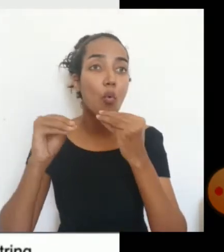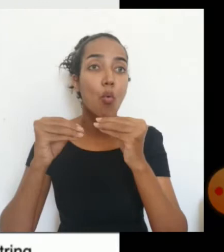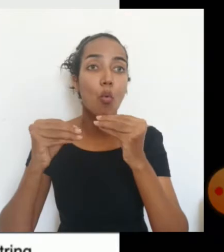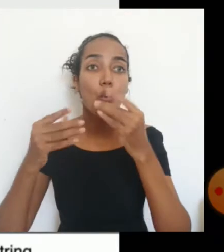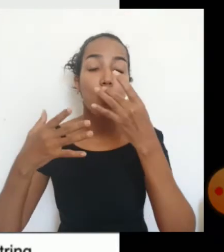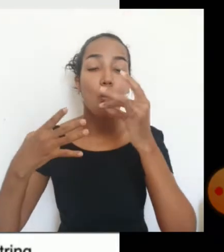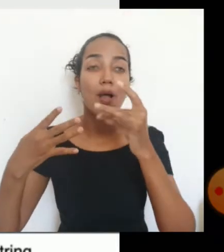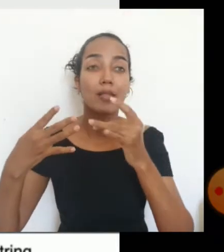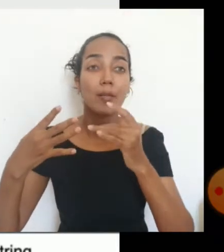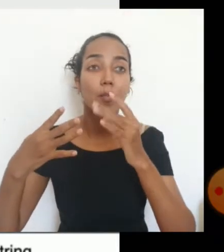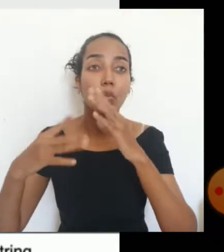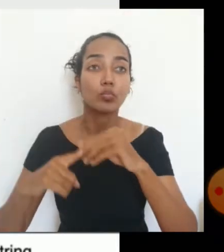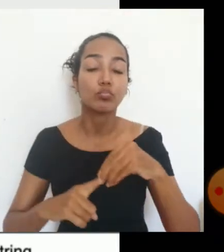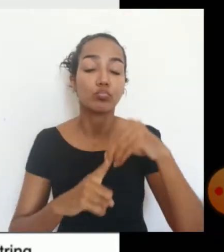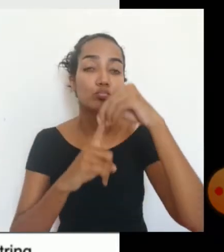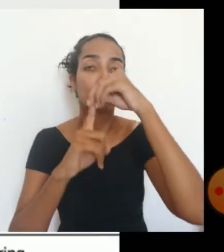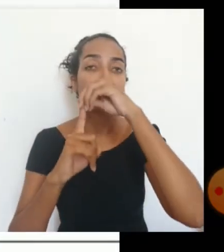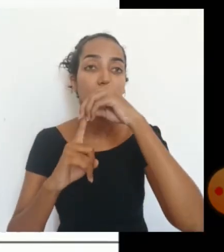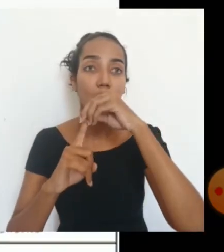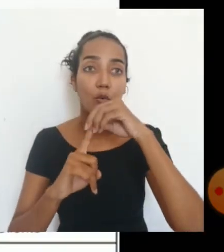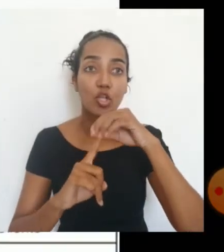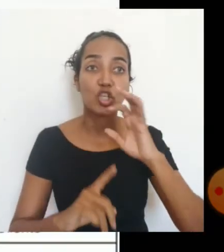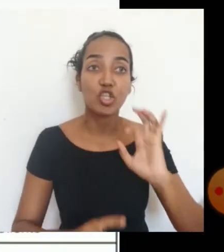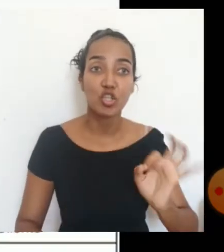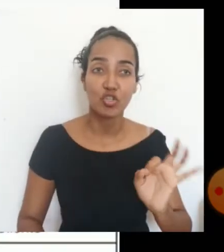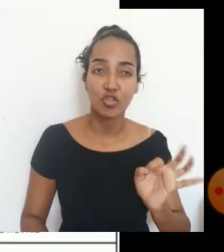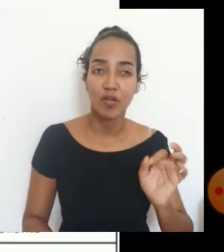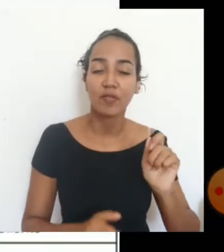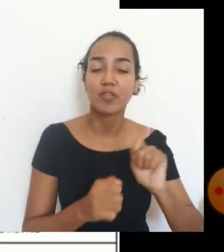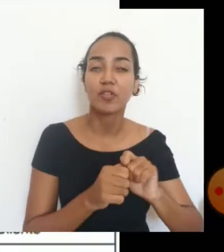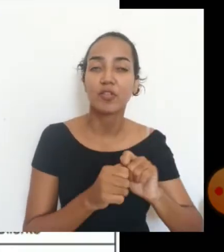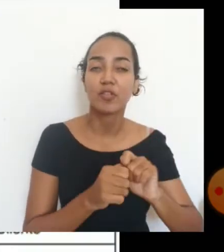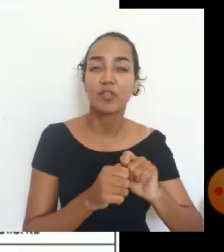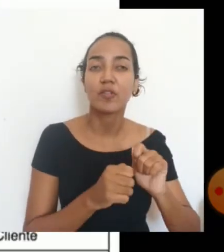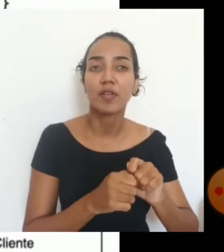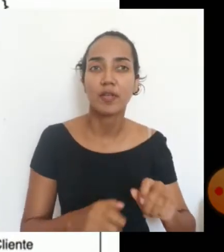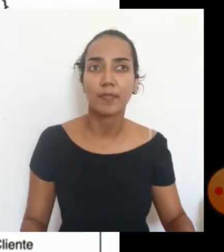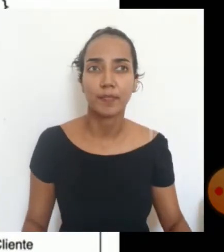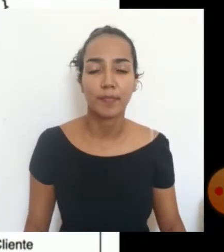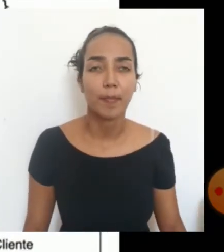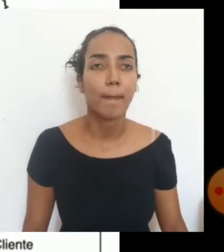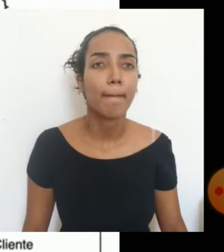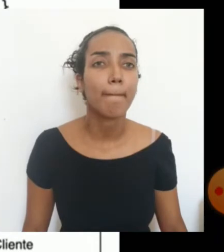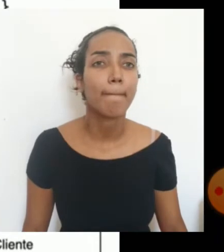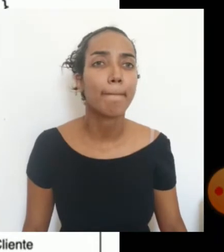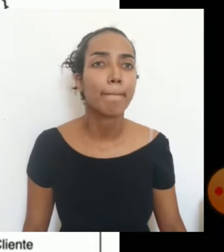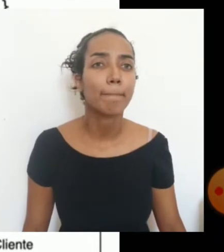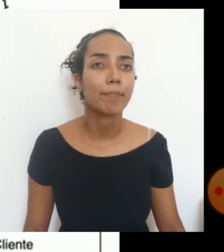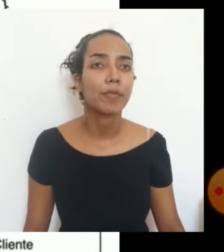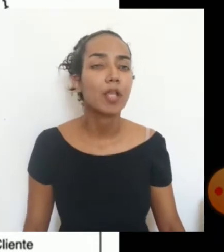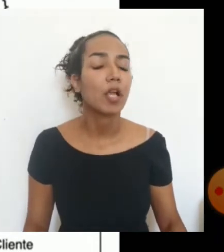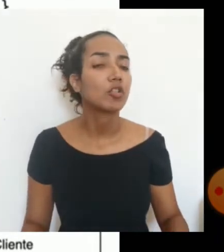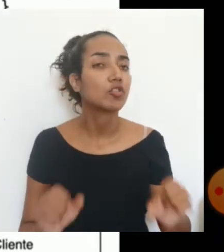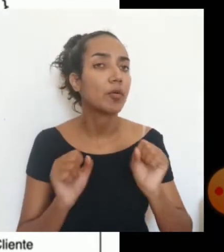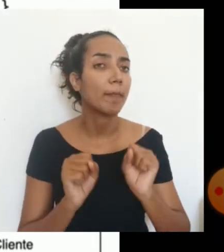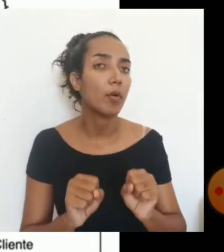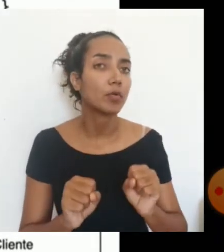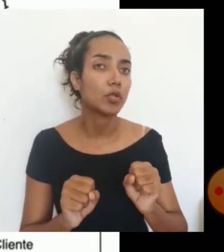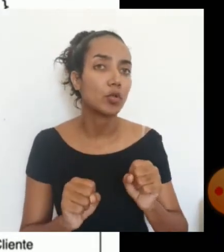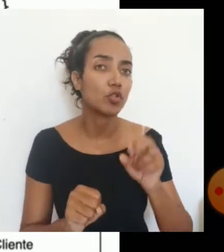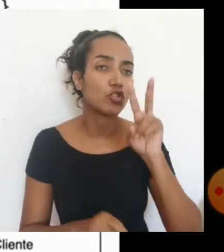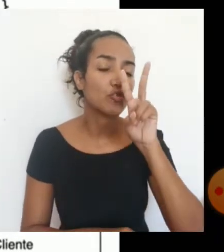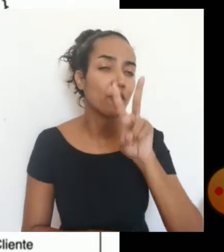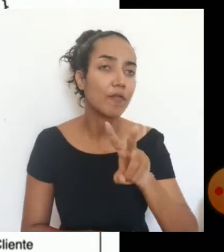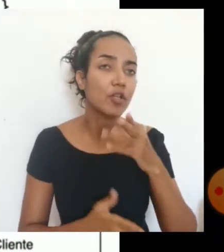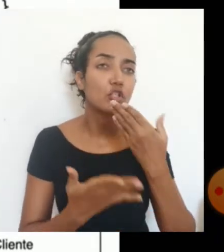quê? Porque isso é uma decisão de implementação. A gente pode, eventualmente, quando a gente estiver vendo coleções e